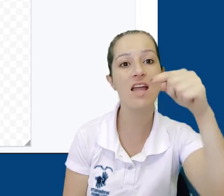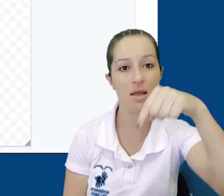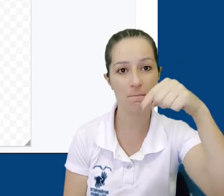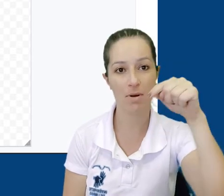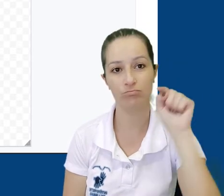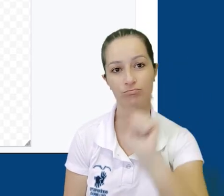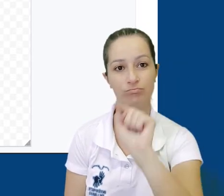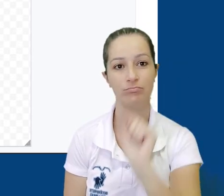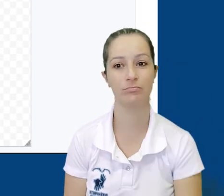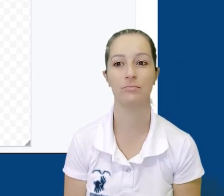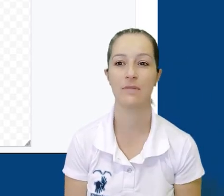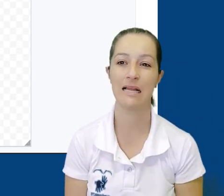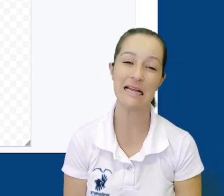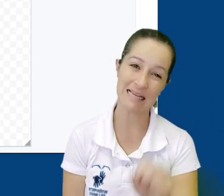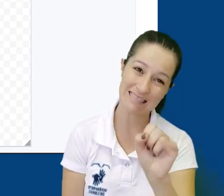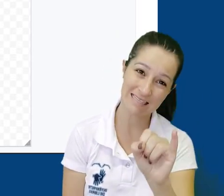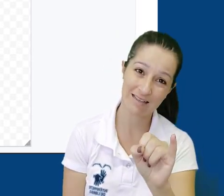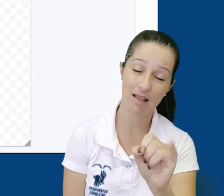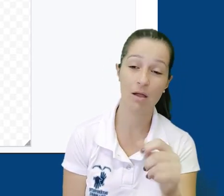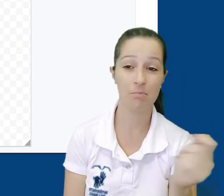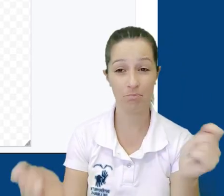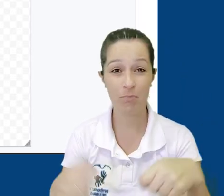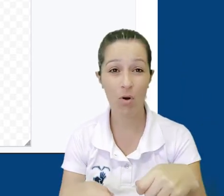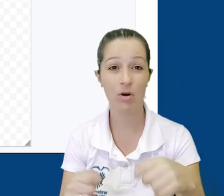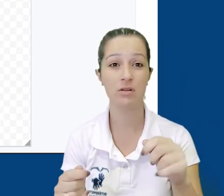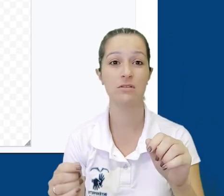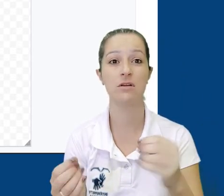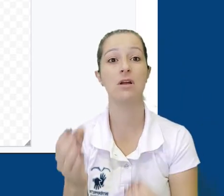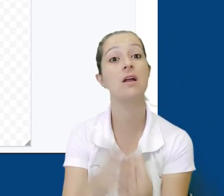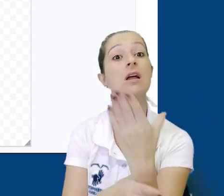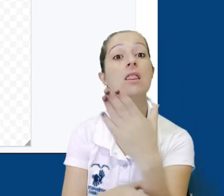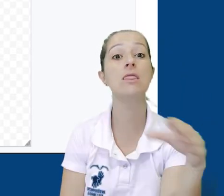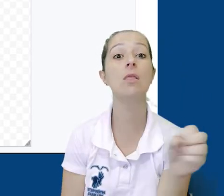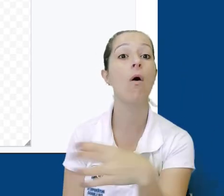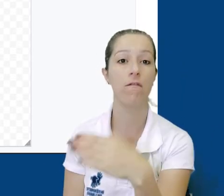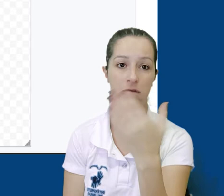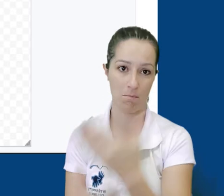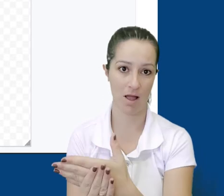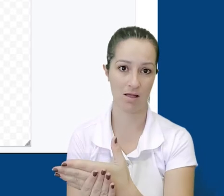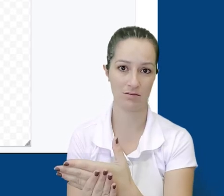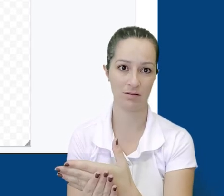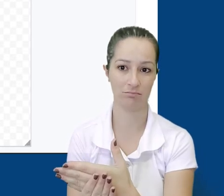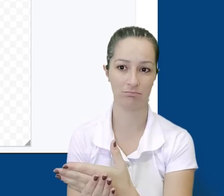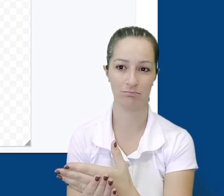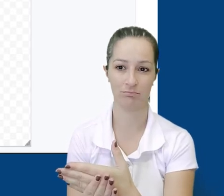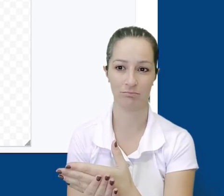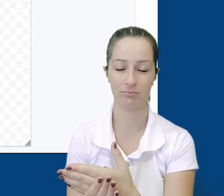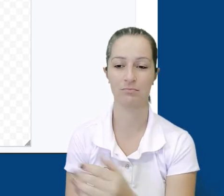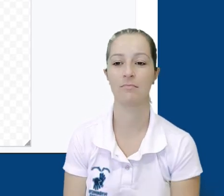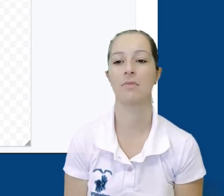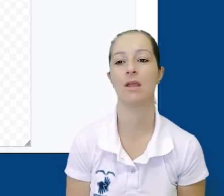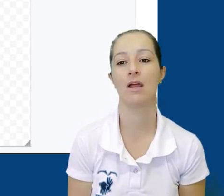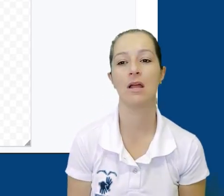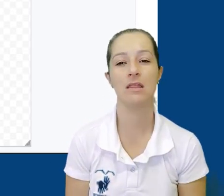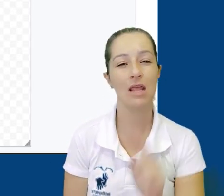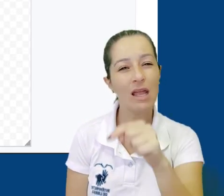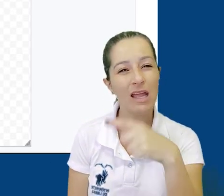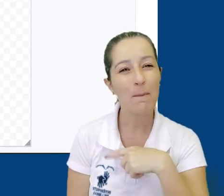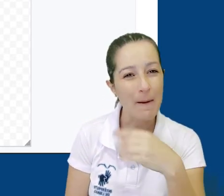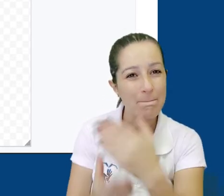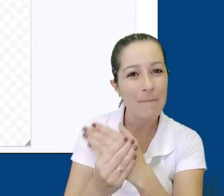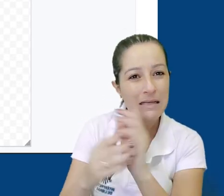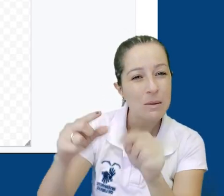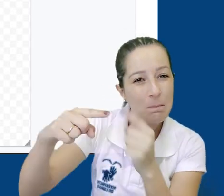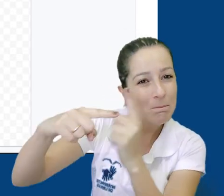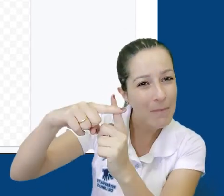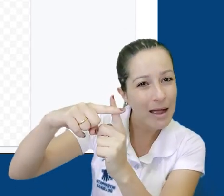no canto inferior direito da janelinha se necessário podemos criar uma nova pasta por aqui no canto inferior esquerdo dessa janela